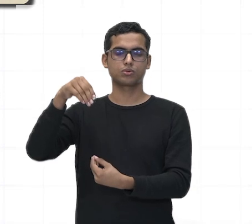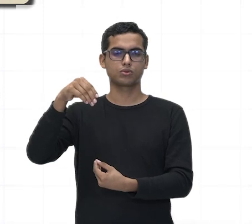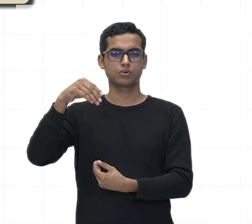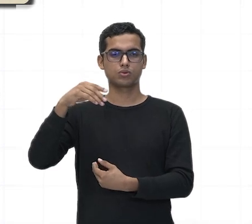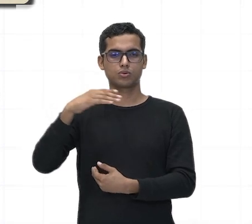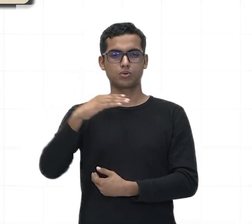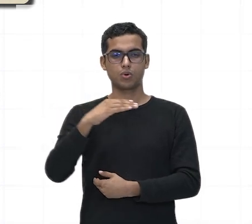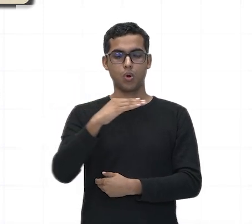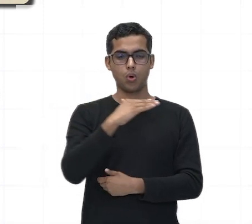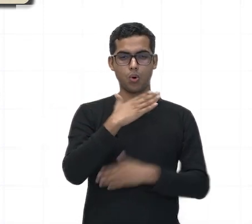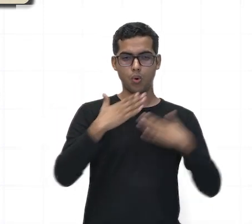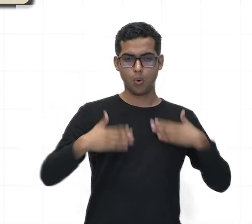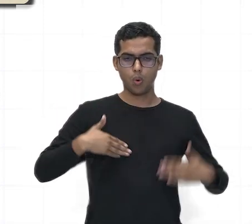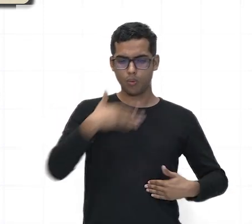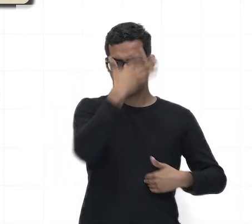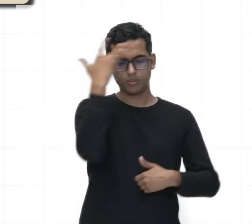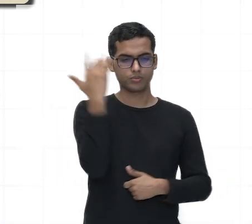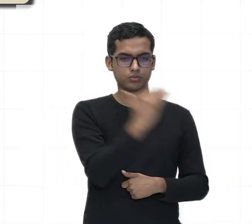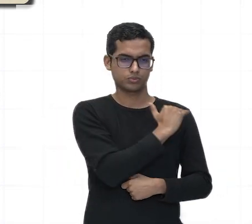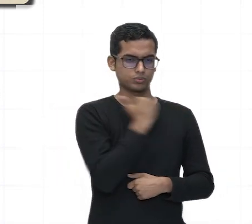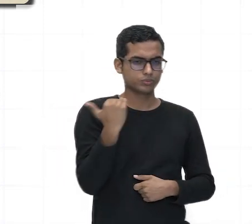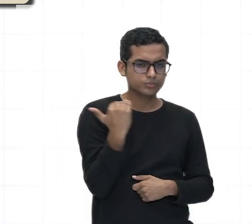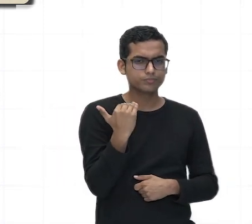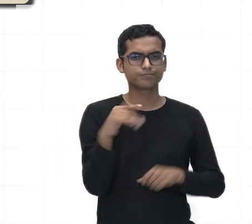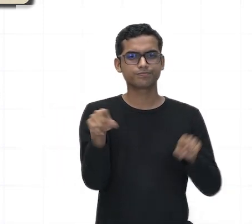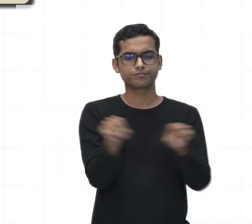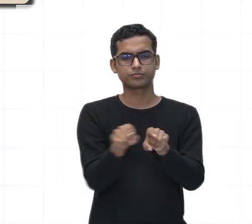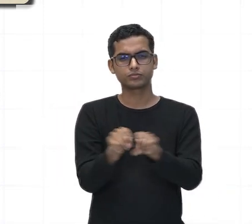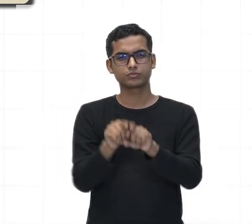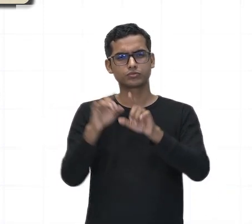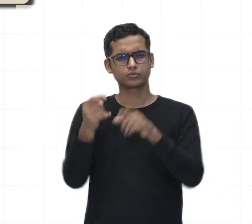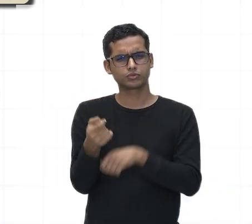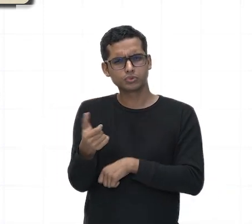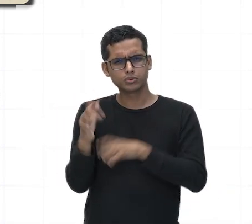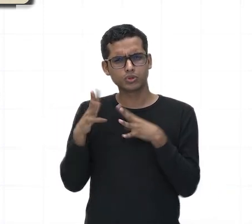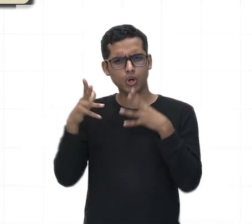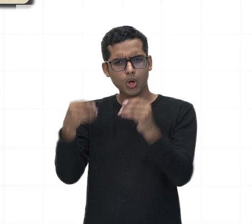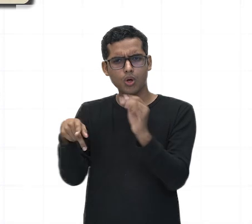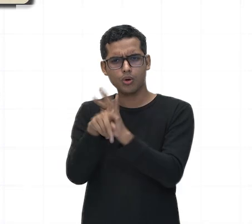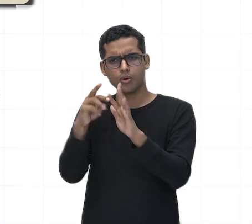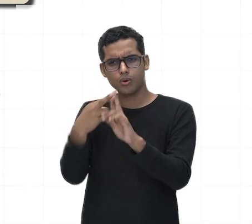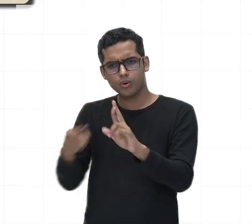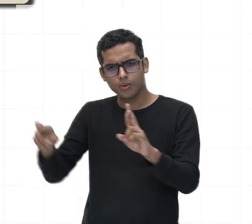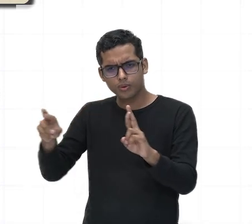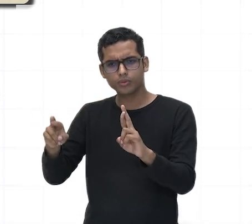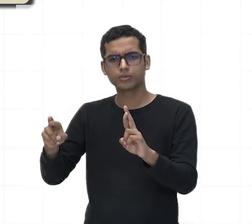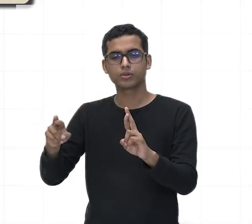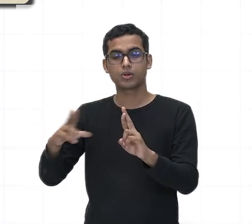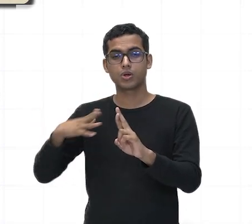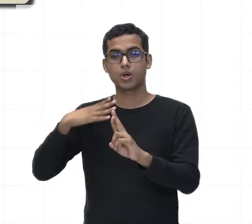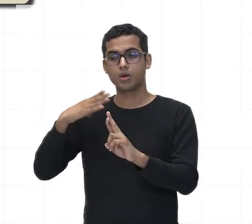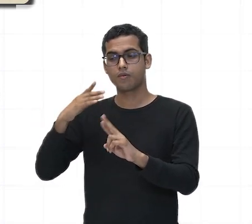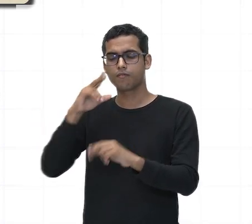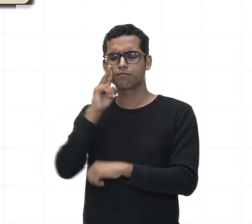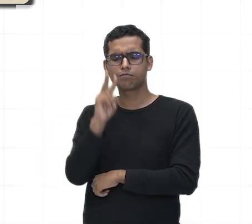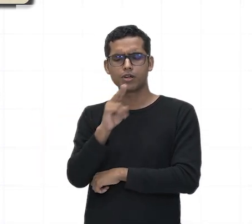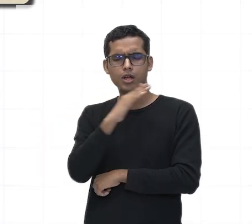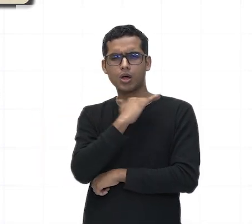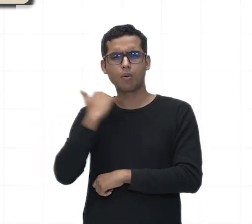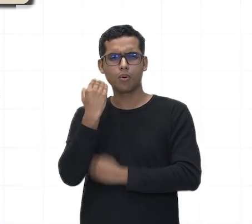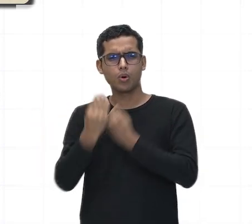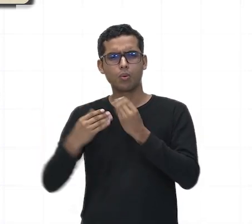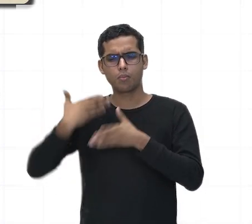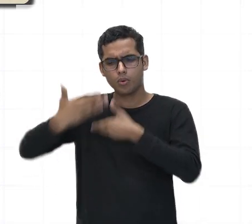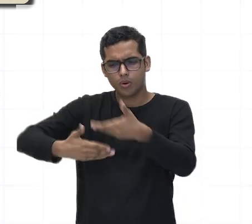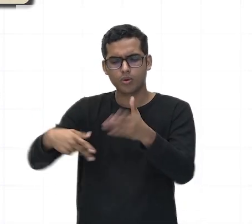quem faleceu. Praticamente todas as religiões olham para a morte como um processo de passagem